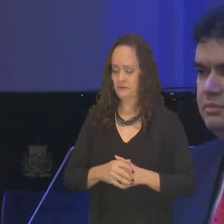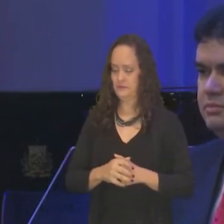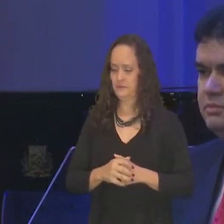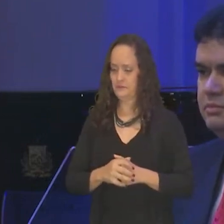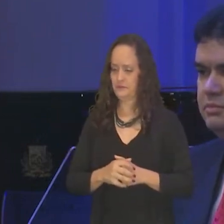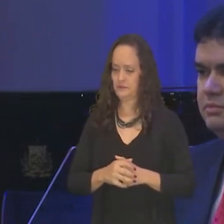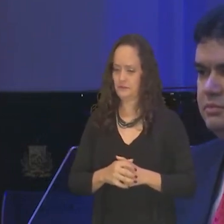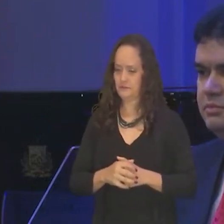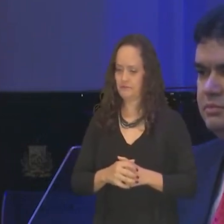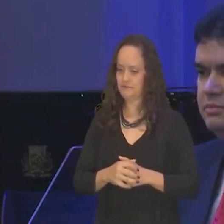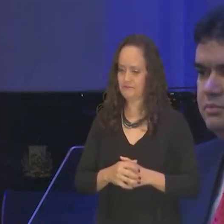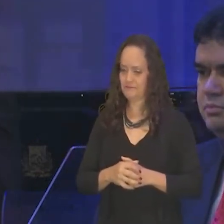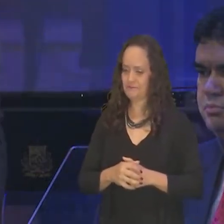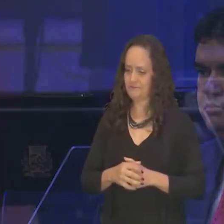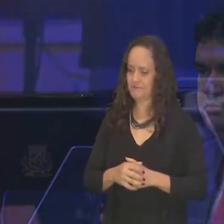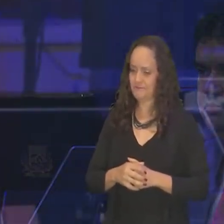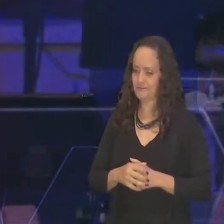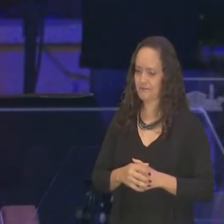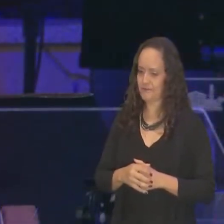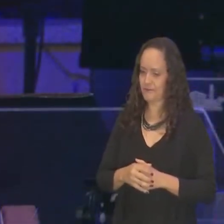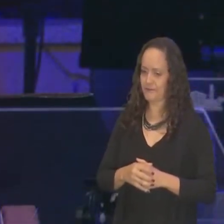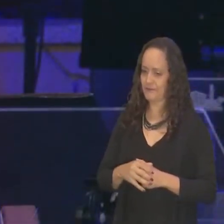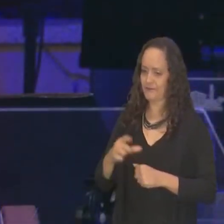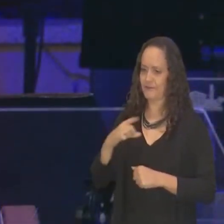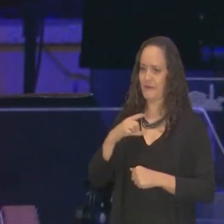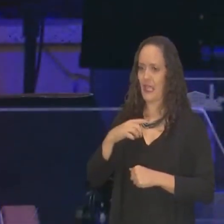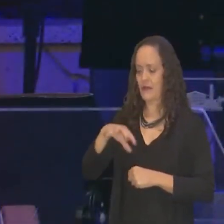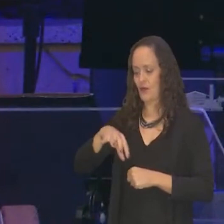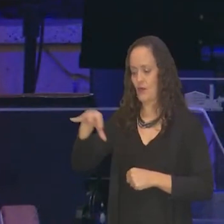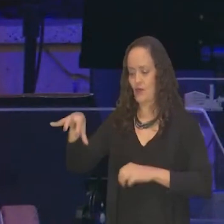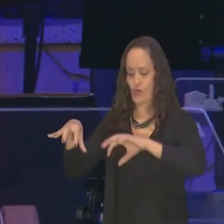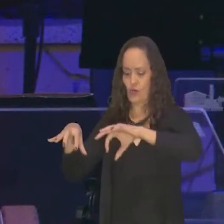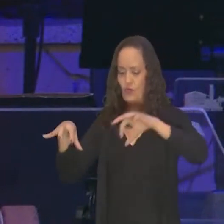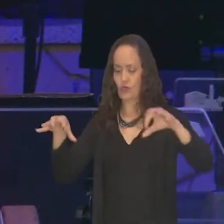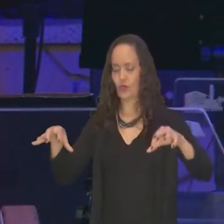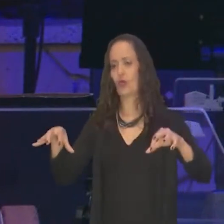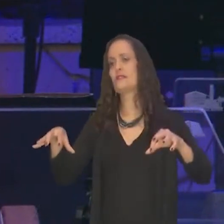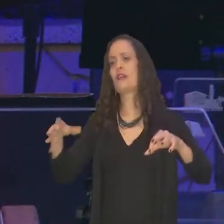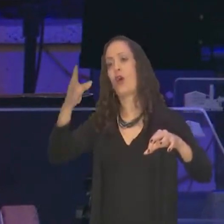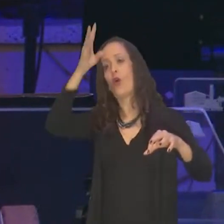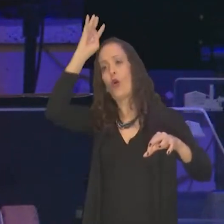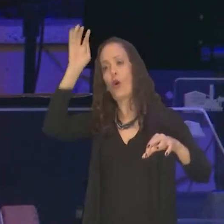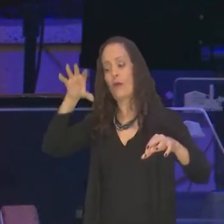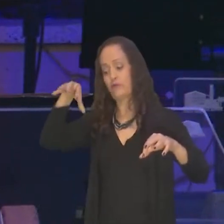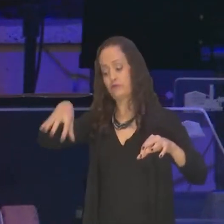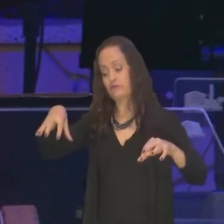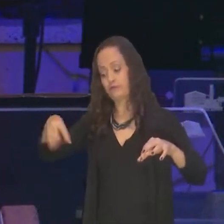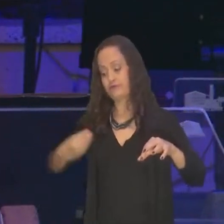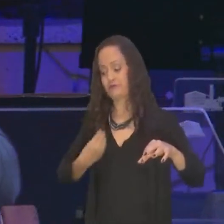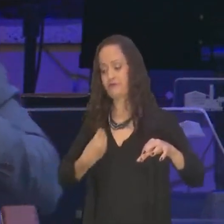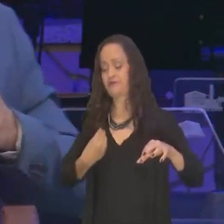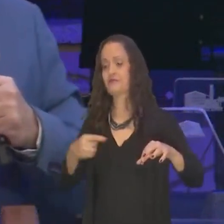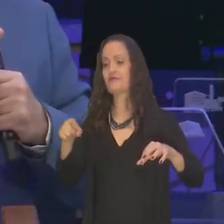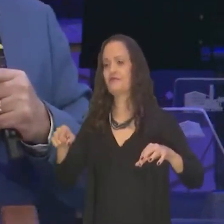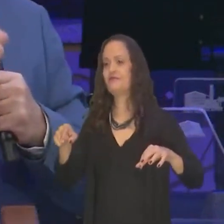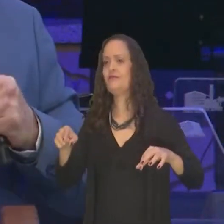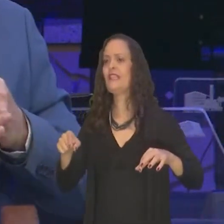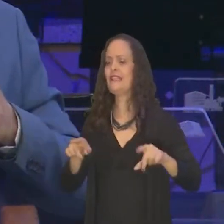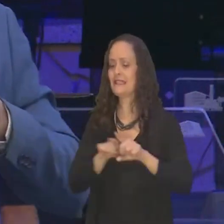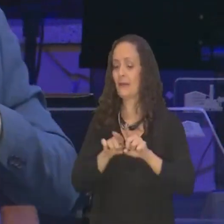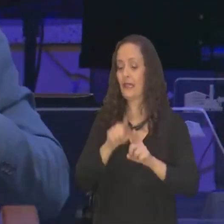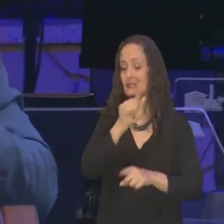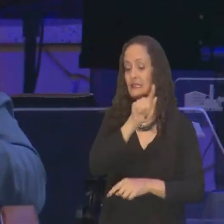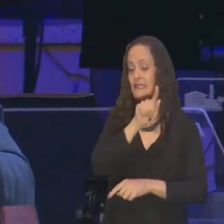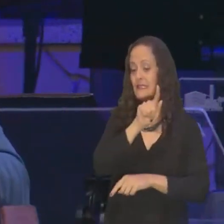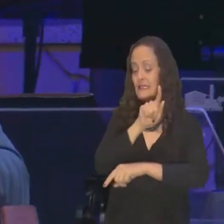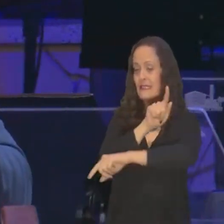da república, e Roma vive o período do império. É impressionante como que Gálatas capítulo